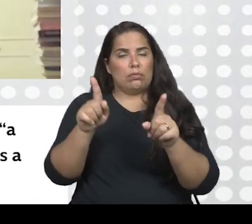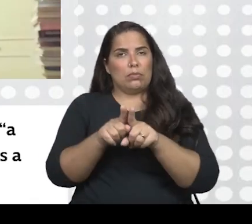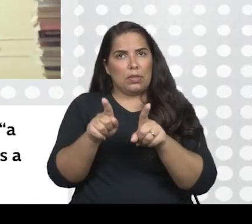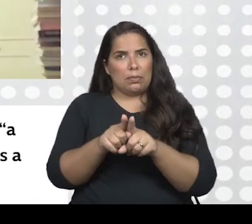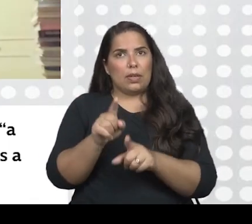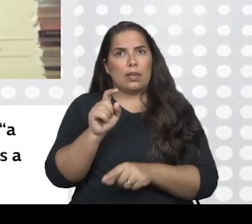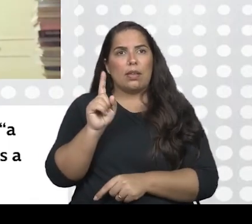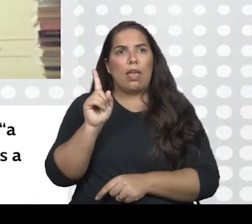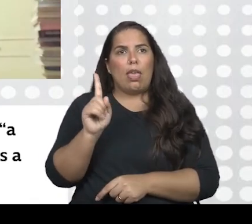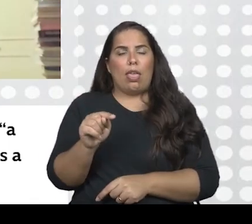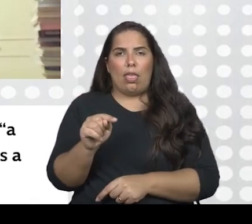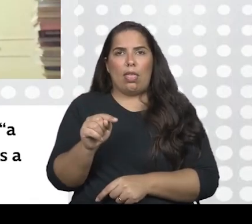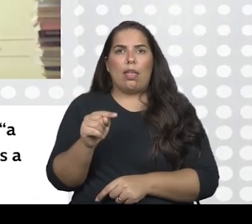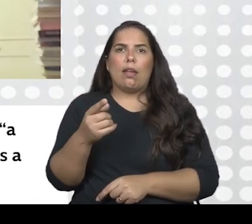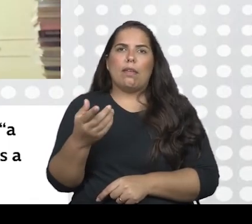aspecto